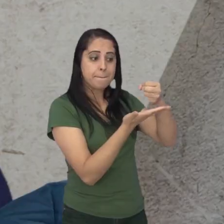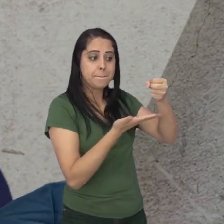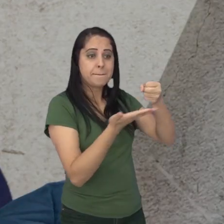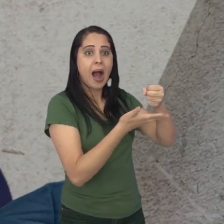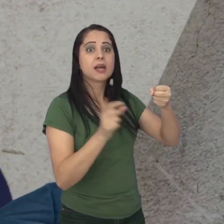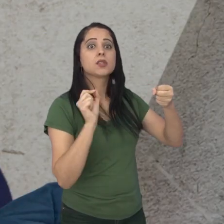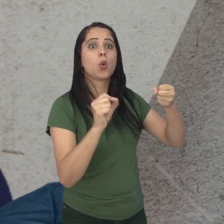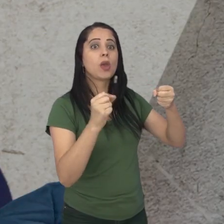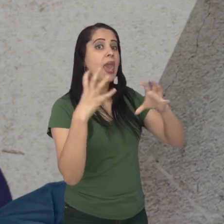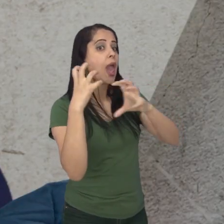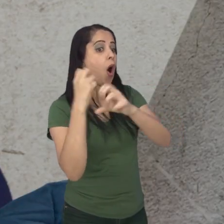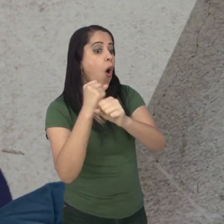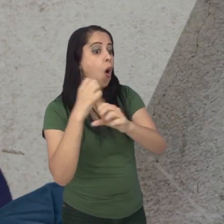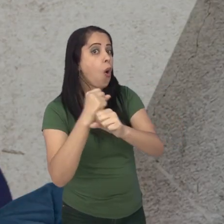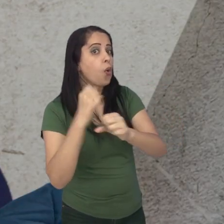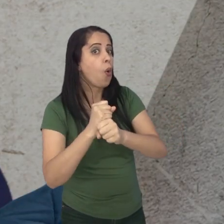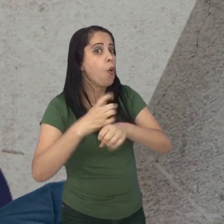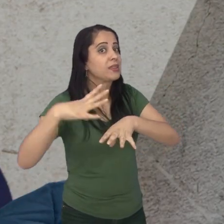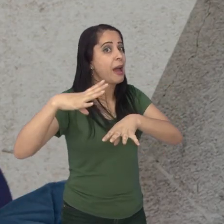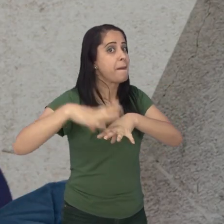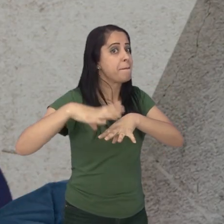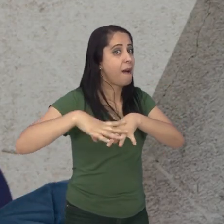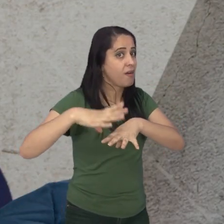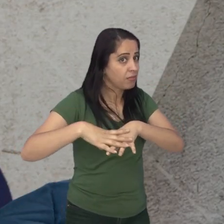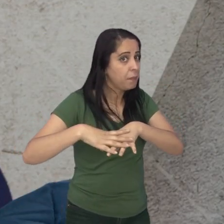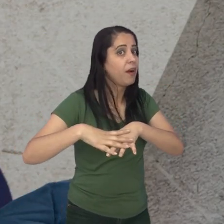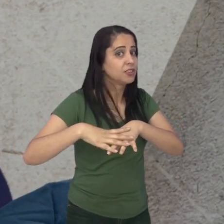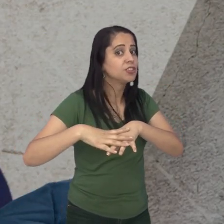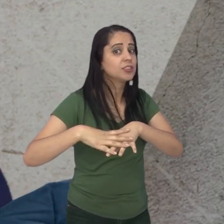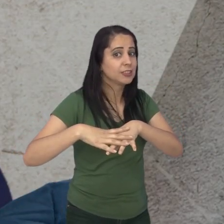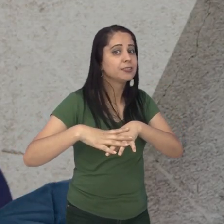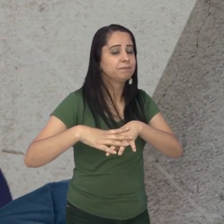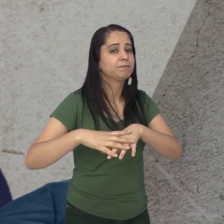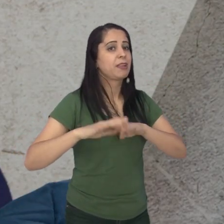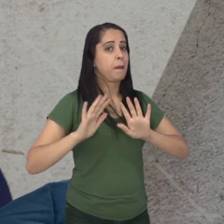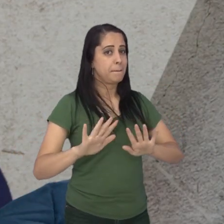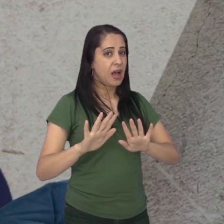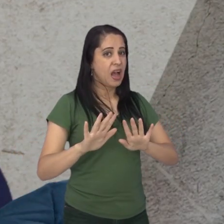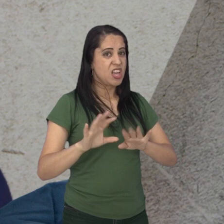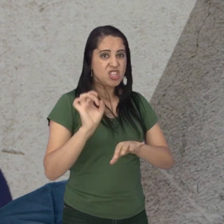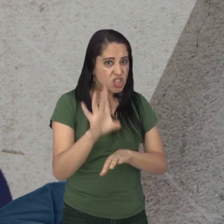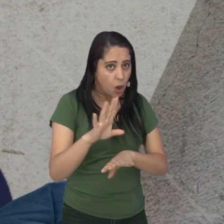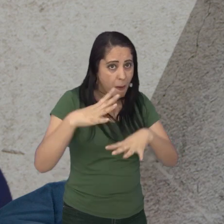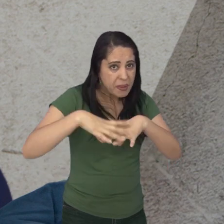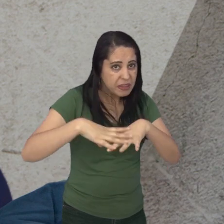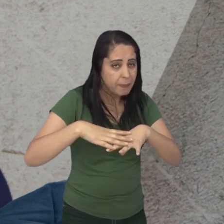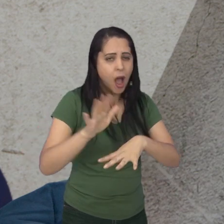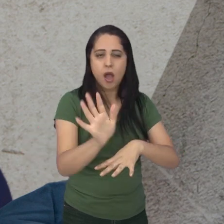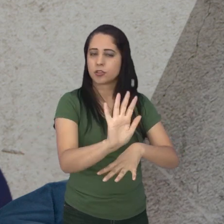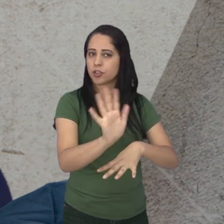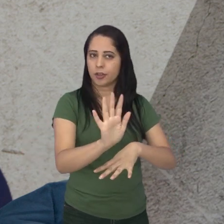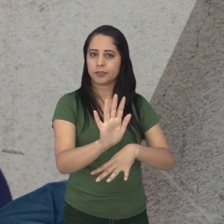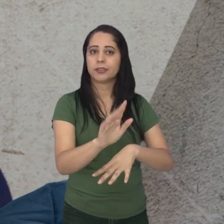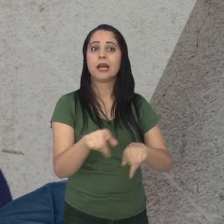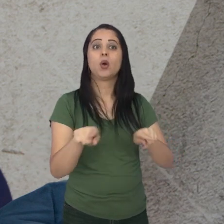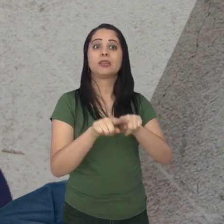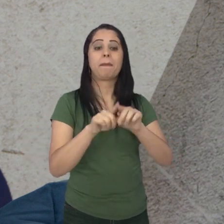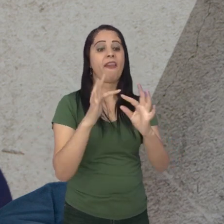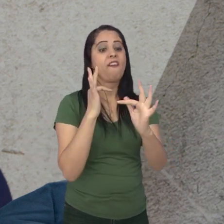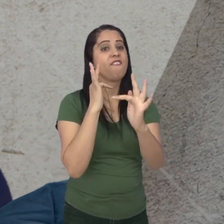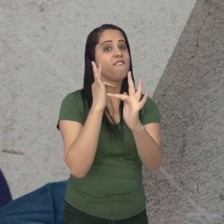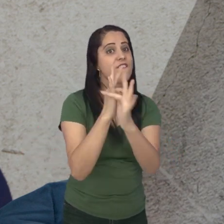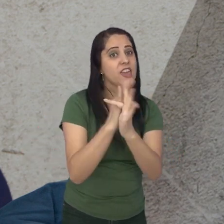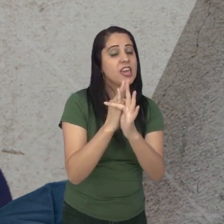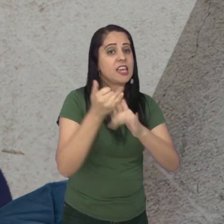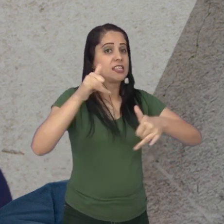base da engenharia civil são os cálculos, né? Então envolve todos os conhecimentos em matemática, mas não só em matemática,